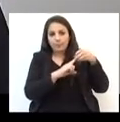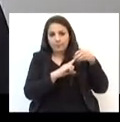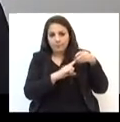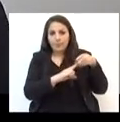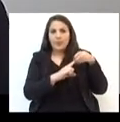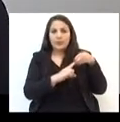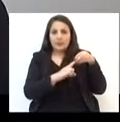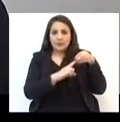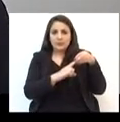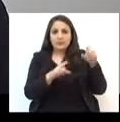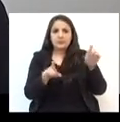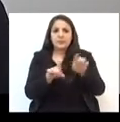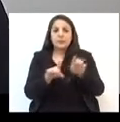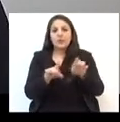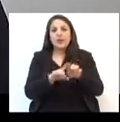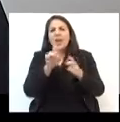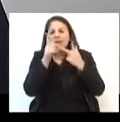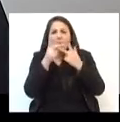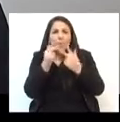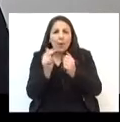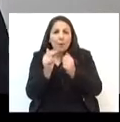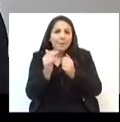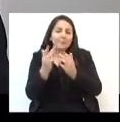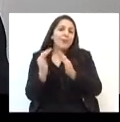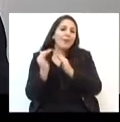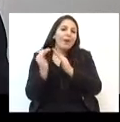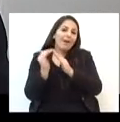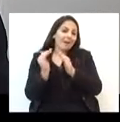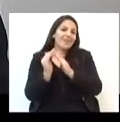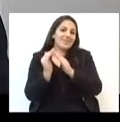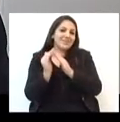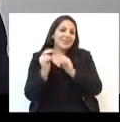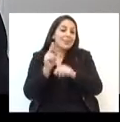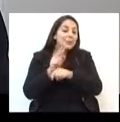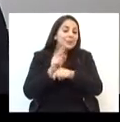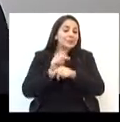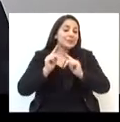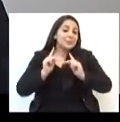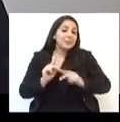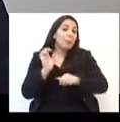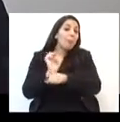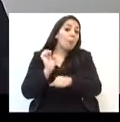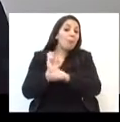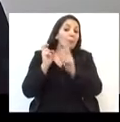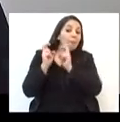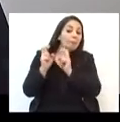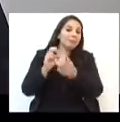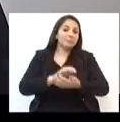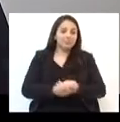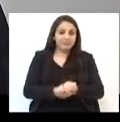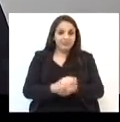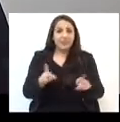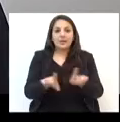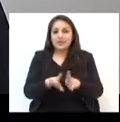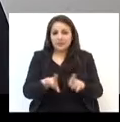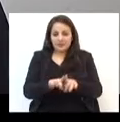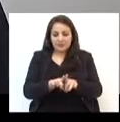é uma simples parada, é um abrigo mesmo, que vai abrigar aquelas pessoas que estão esperando o ônibus. Inclusive,